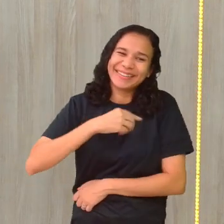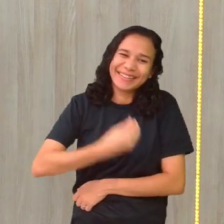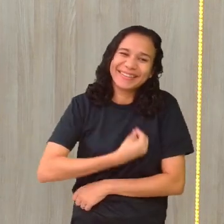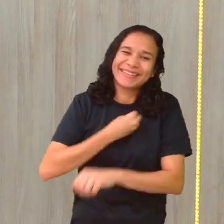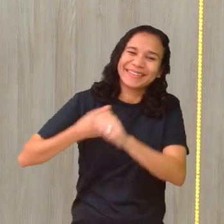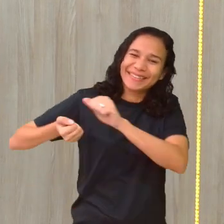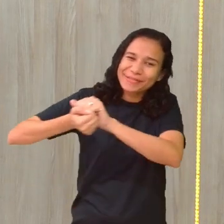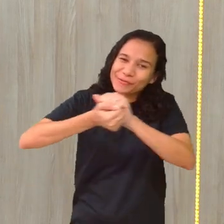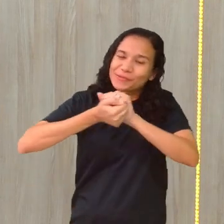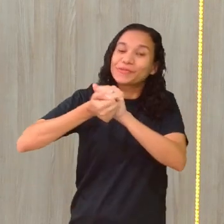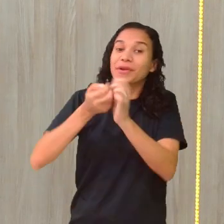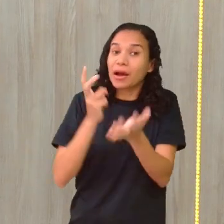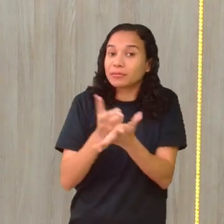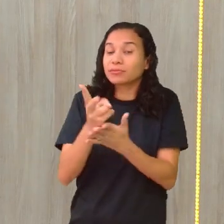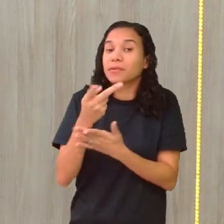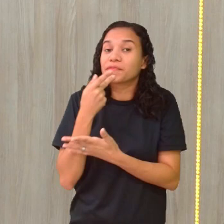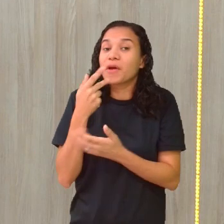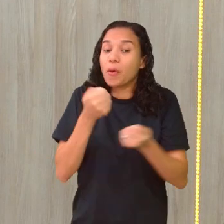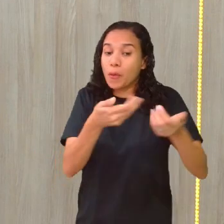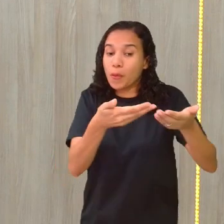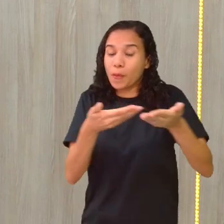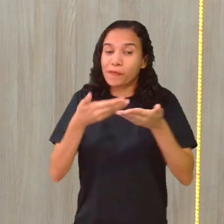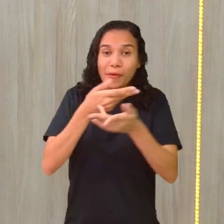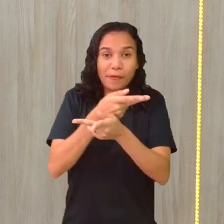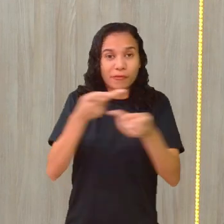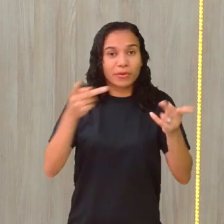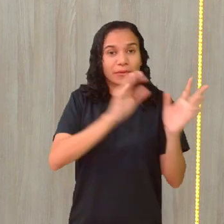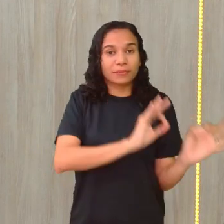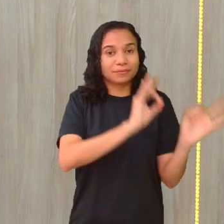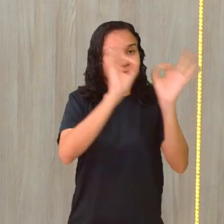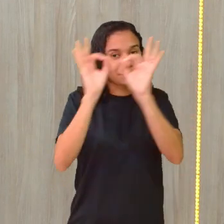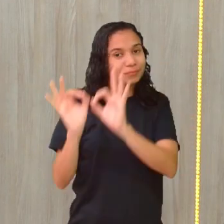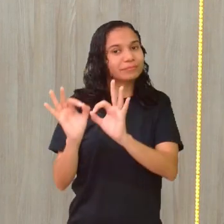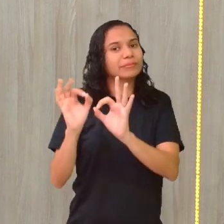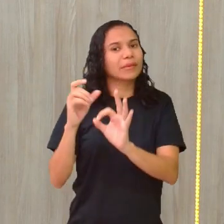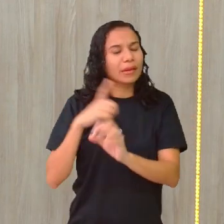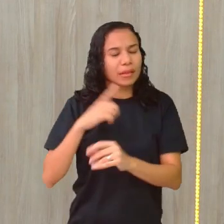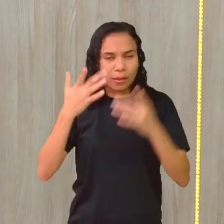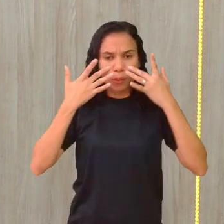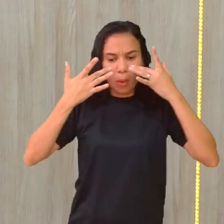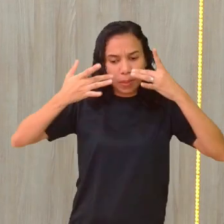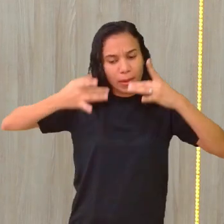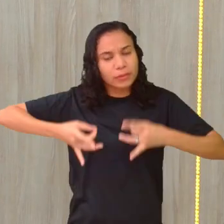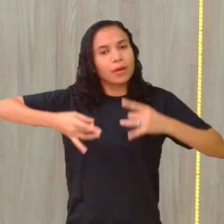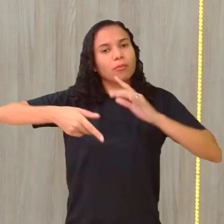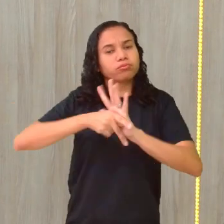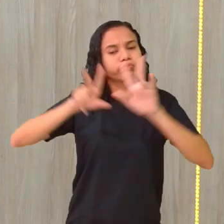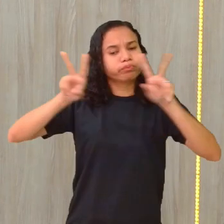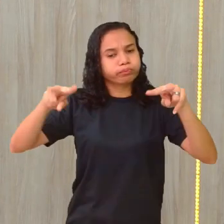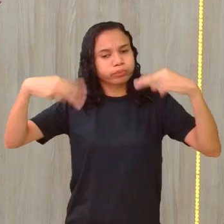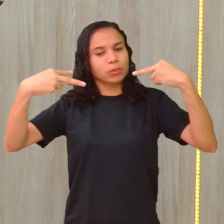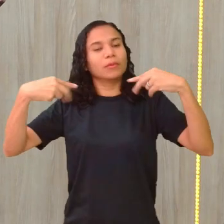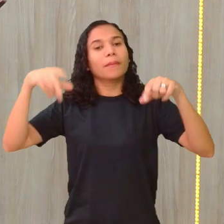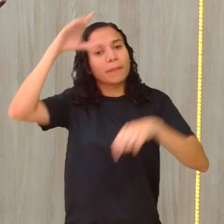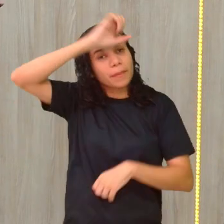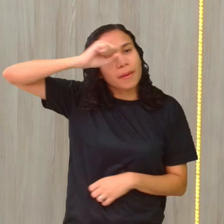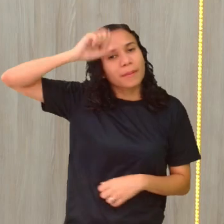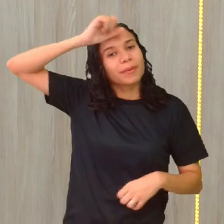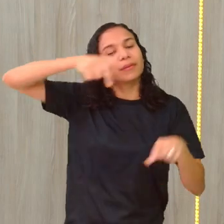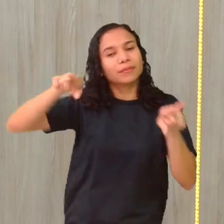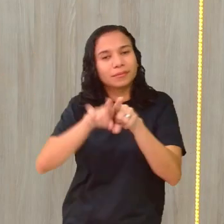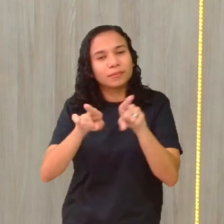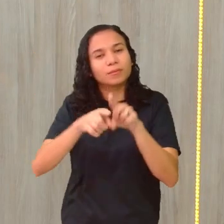ela aqui e eu sempre faço o convite a você que está aí nos assistindo para que dê uma atenção para aprender junto com a Helena,